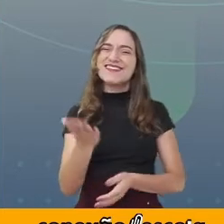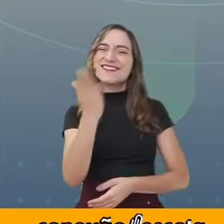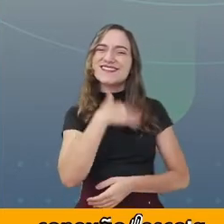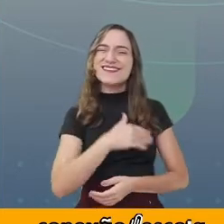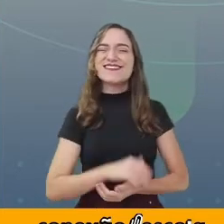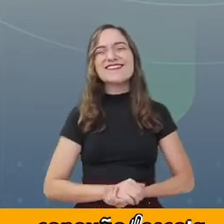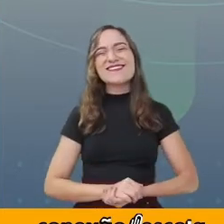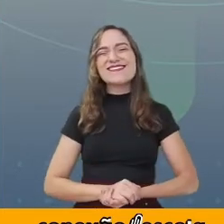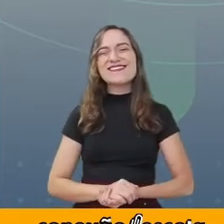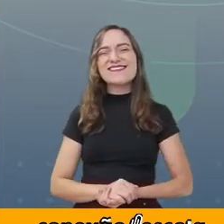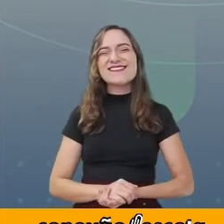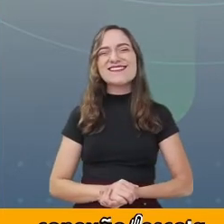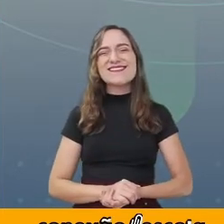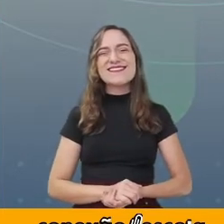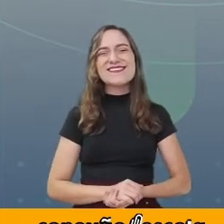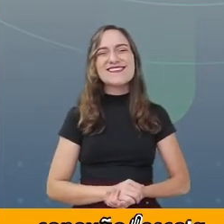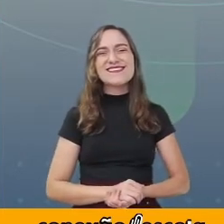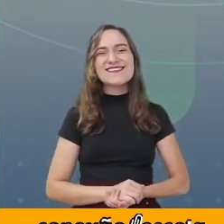vamos à aula.